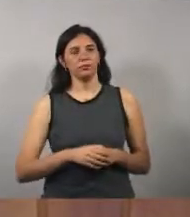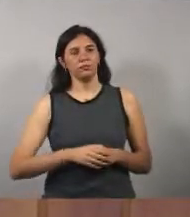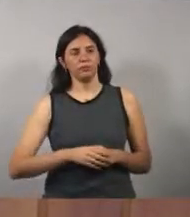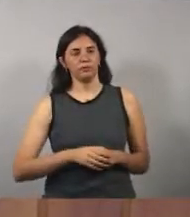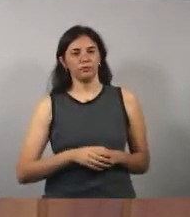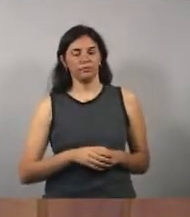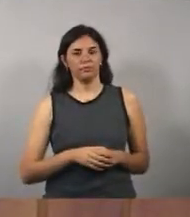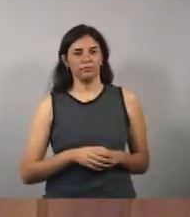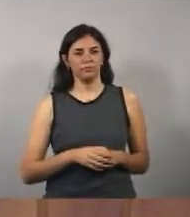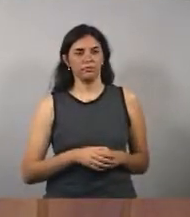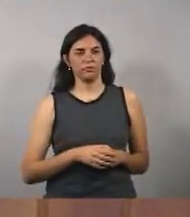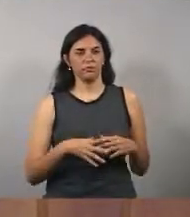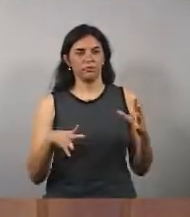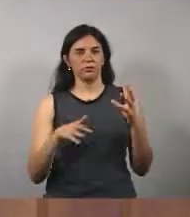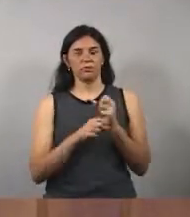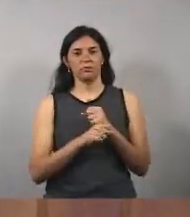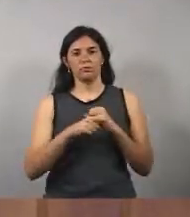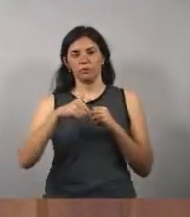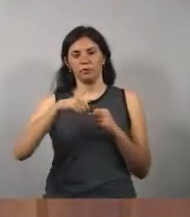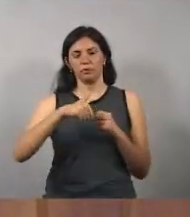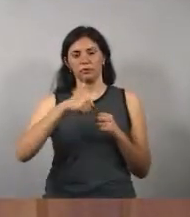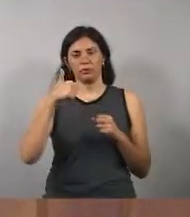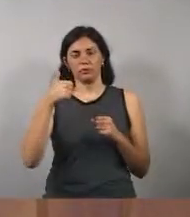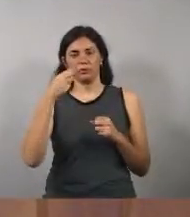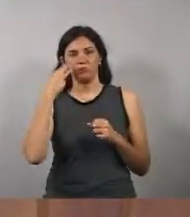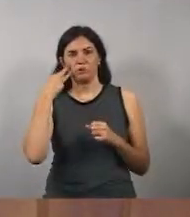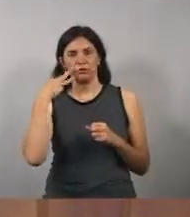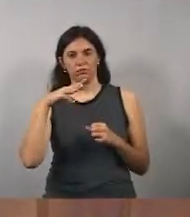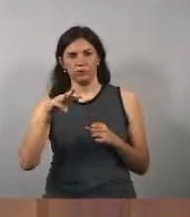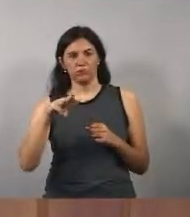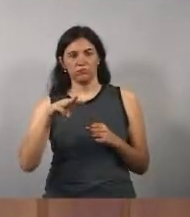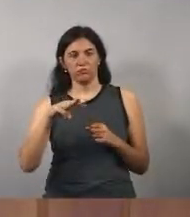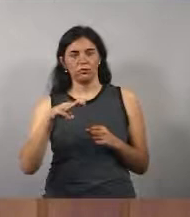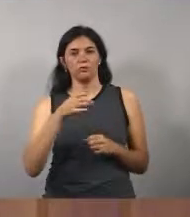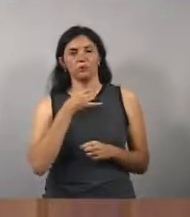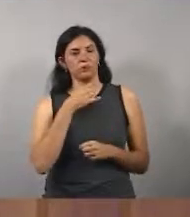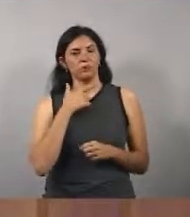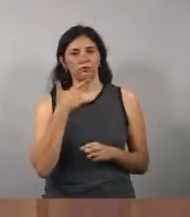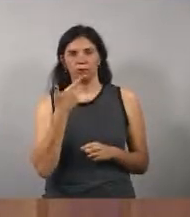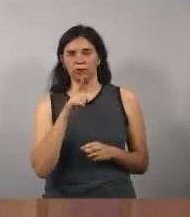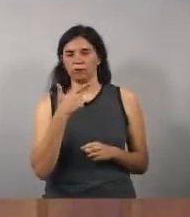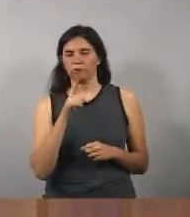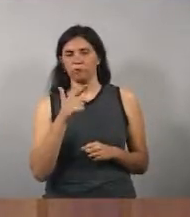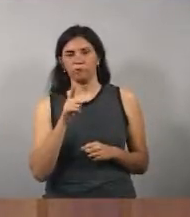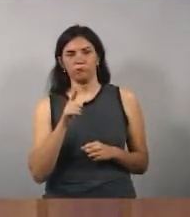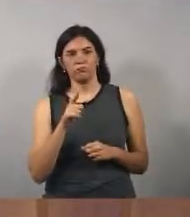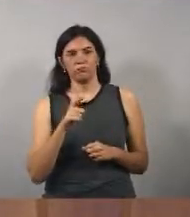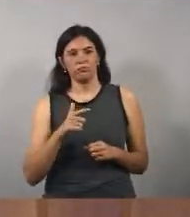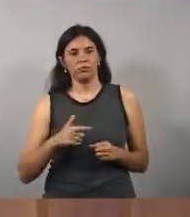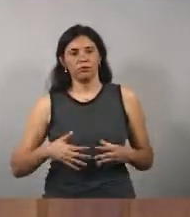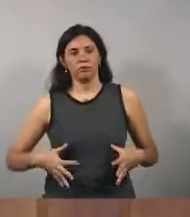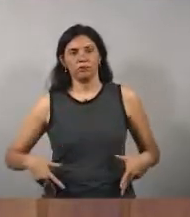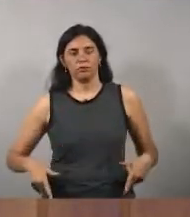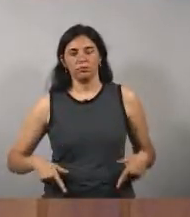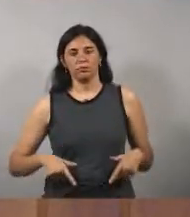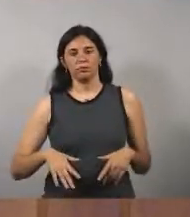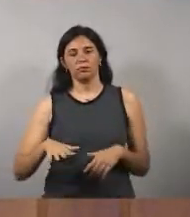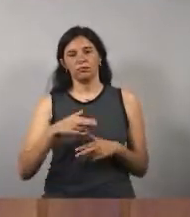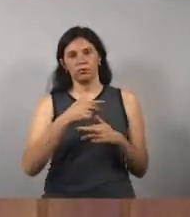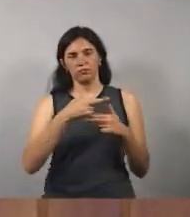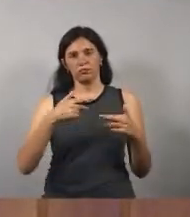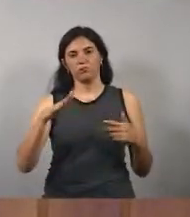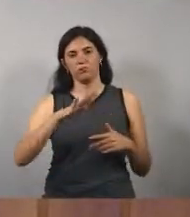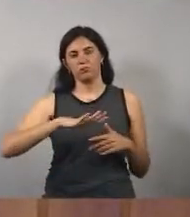2017, no total de R$71 milhões. Então, Marília não teve investimentos nas áreas prioritárias,